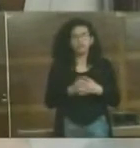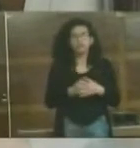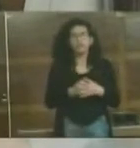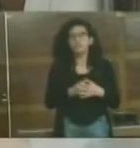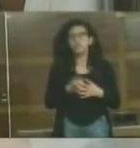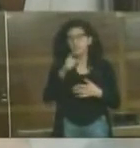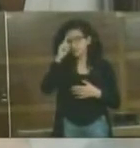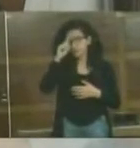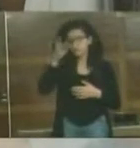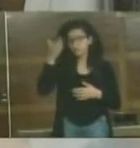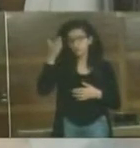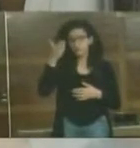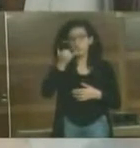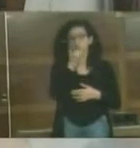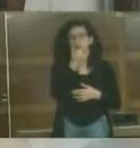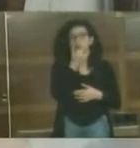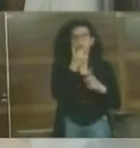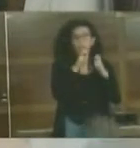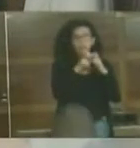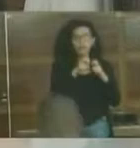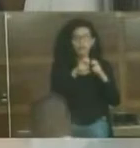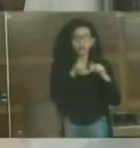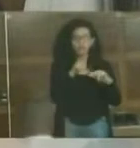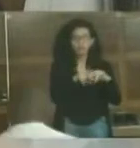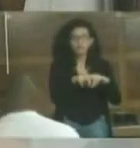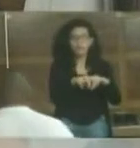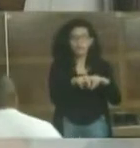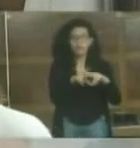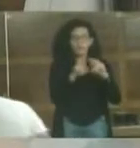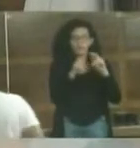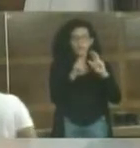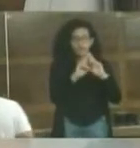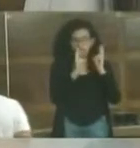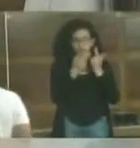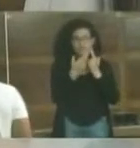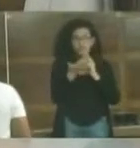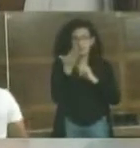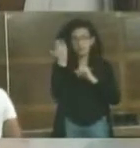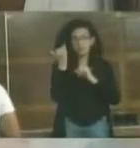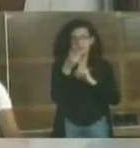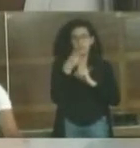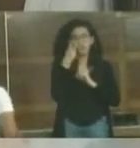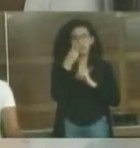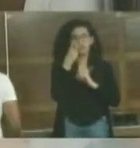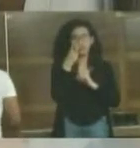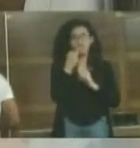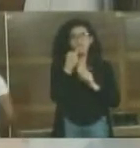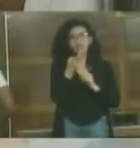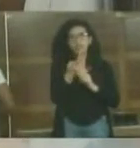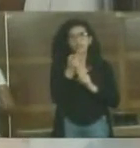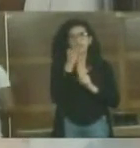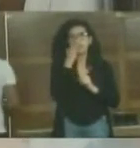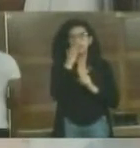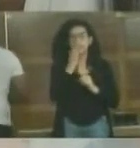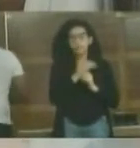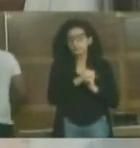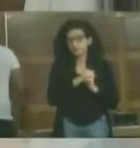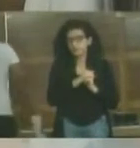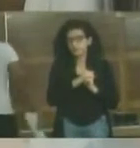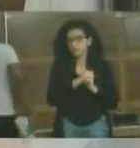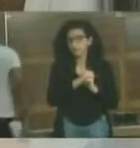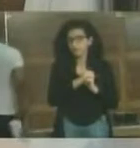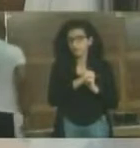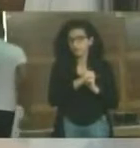passada, na plenária passada, um nobre vereador veio questionar sobre